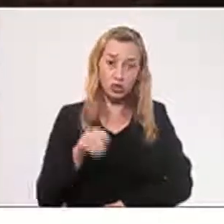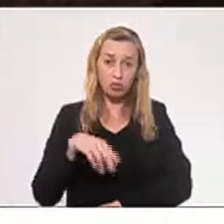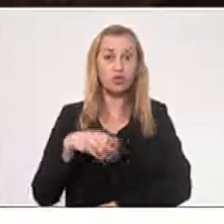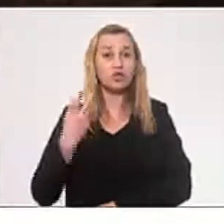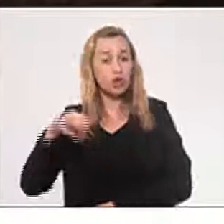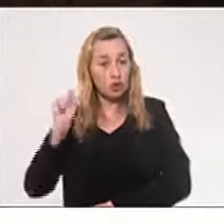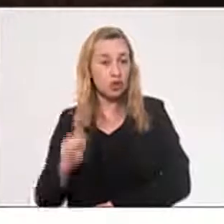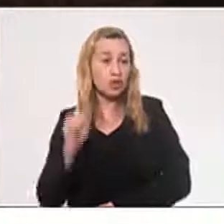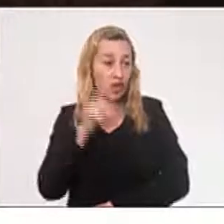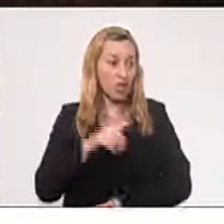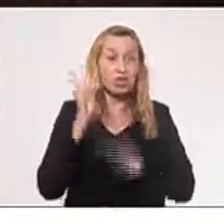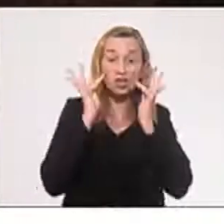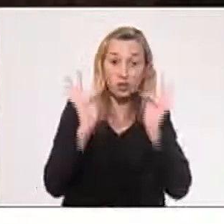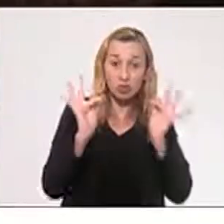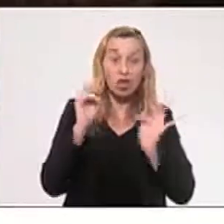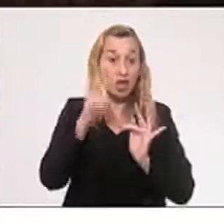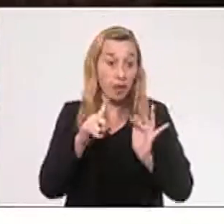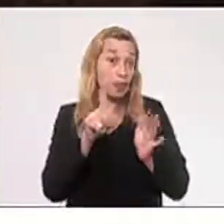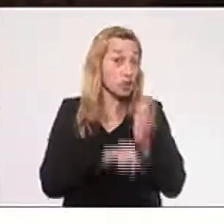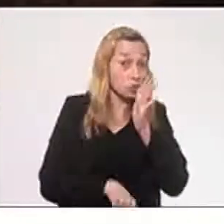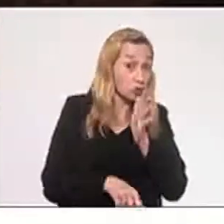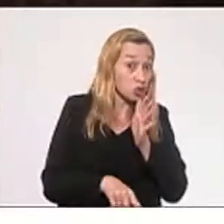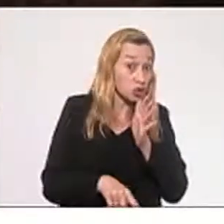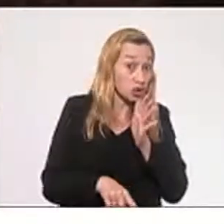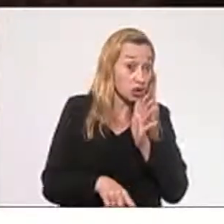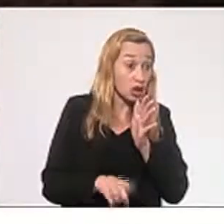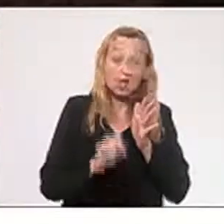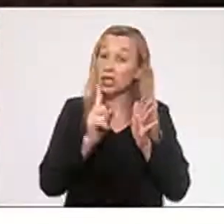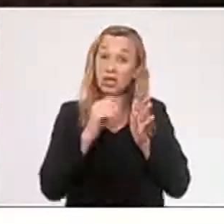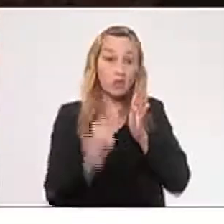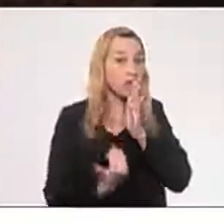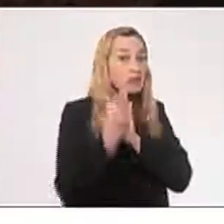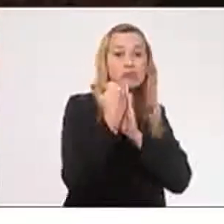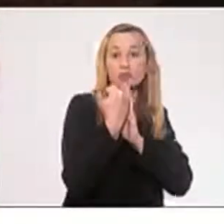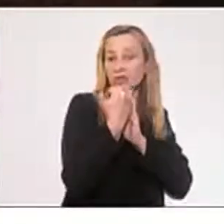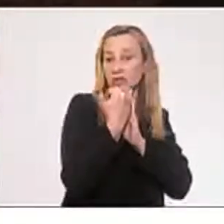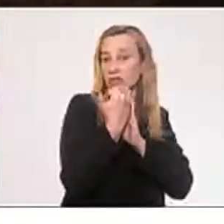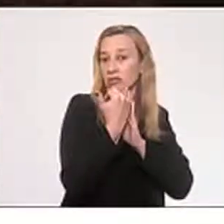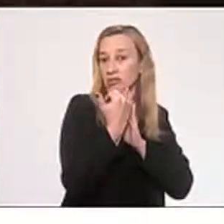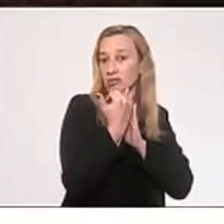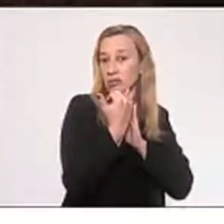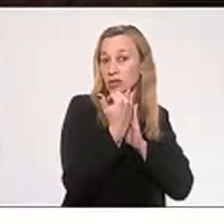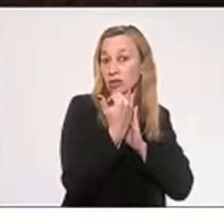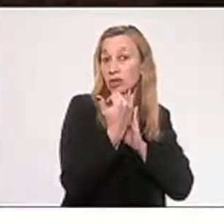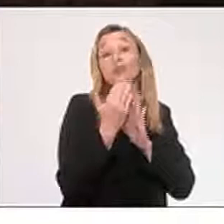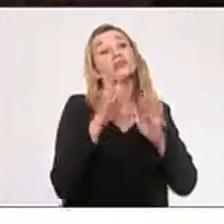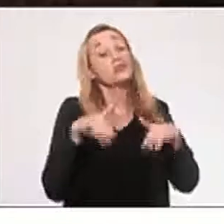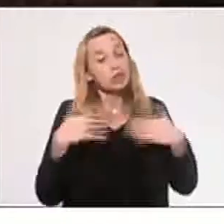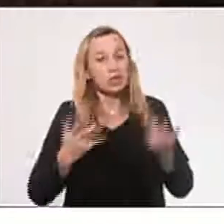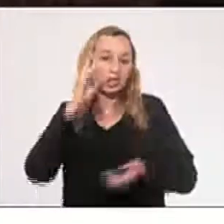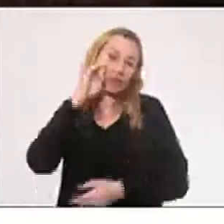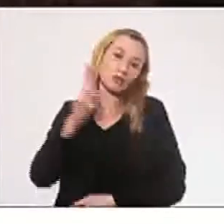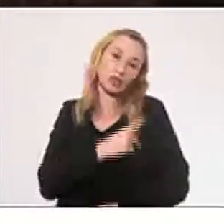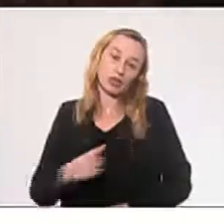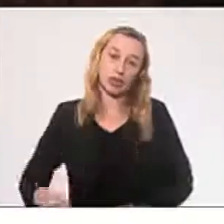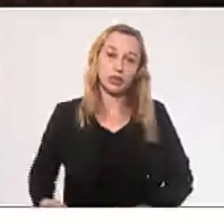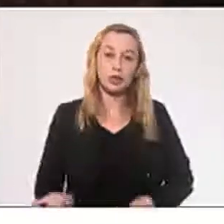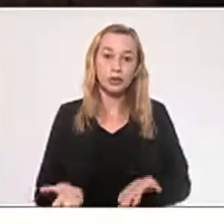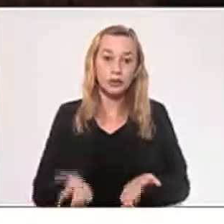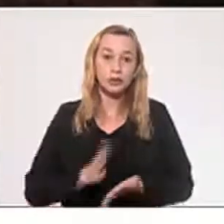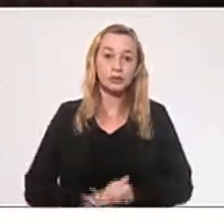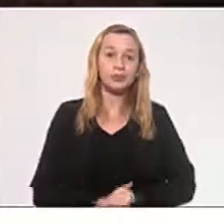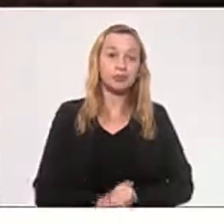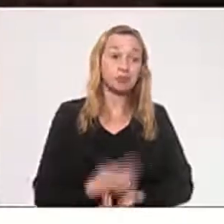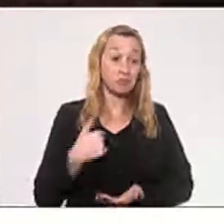testemunha, é para reduzir a alíquota e não para aumentar. E aí, senhor presidente,